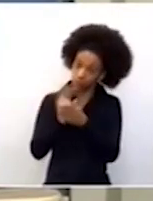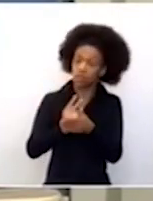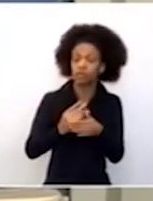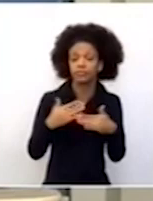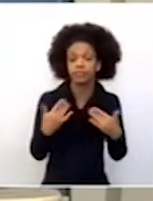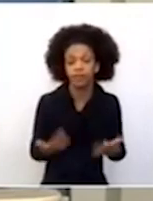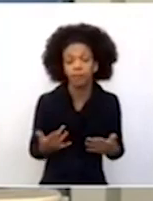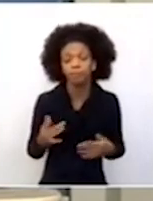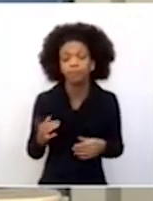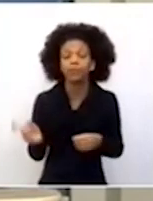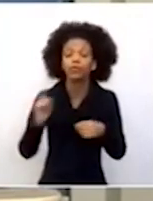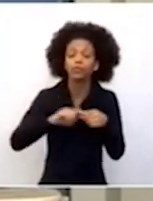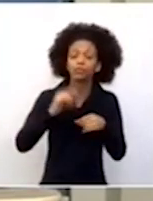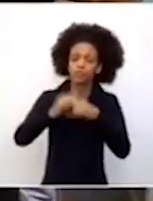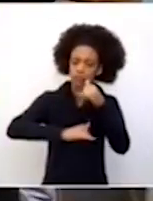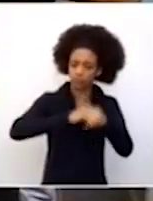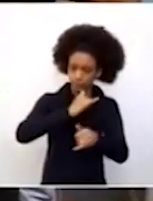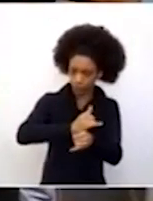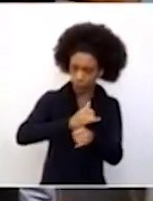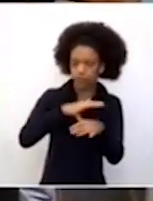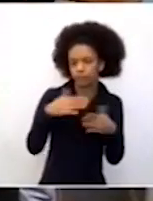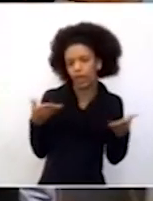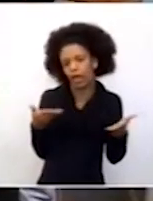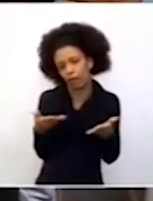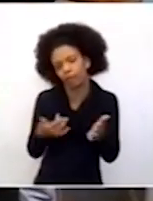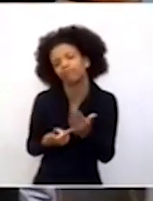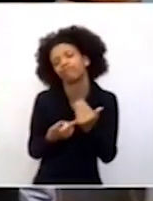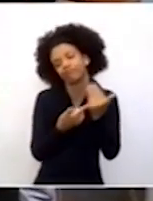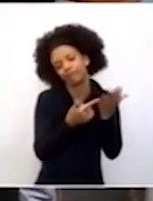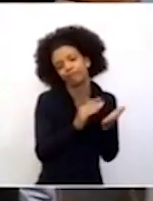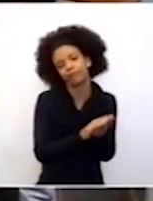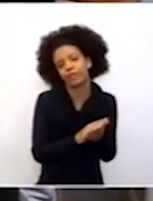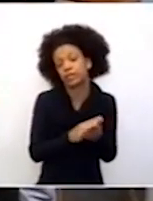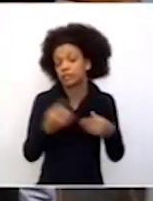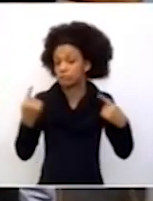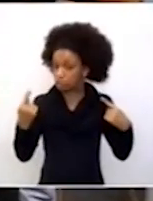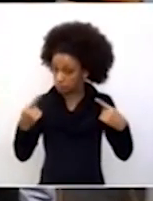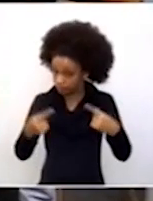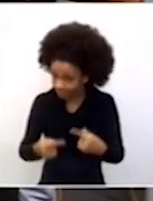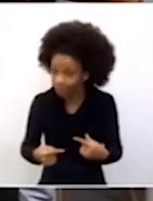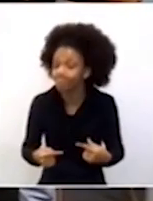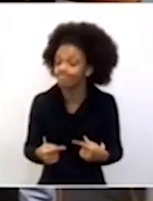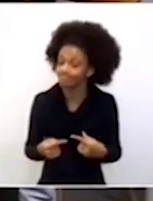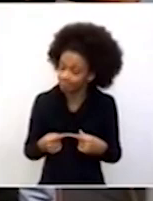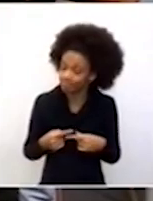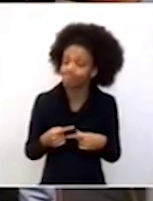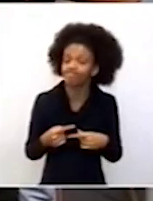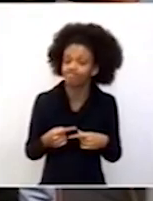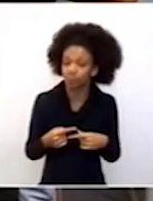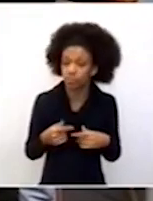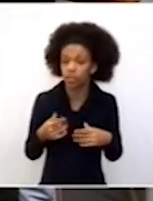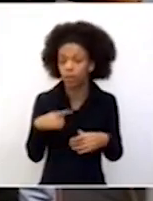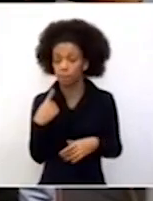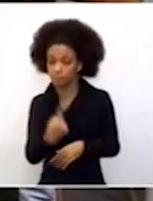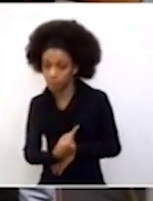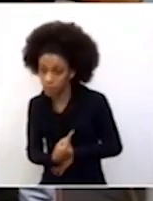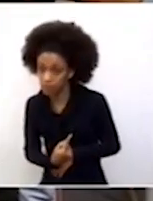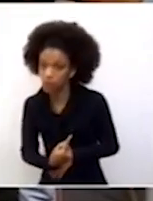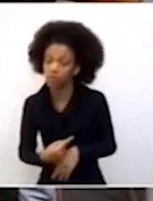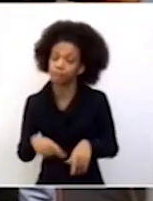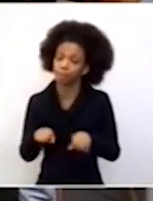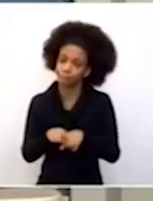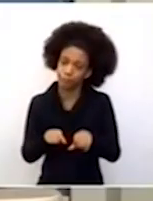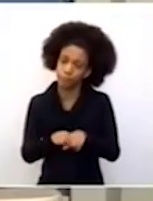voltando à questão da tecnologia, que agora nós estamos vivendo nesse momento, vai ser um desafio, tá? Vai ser um desafio para nós, aqui também